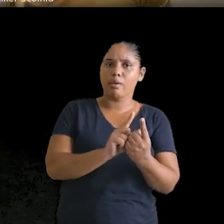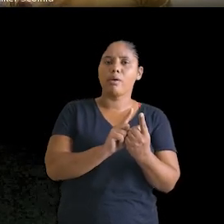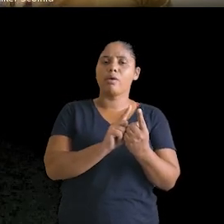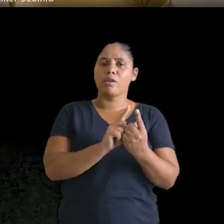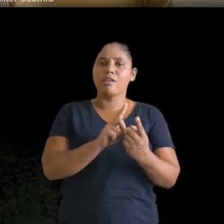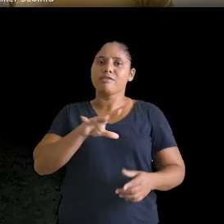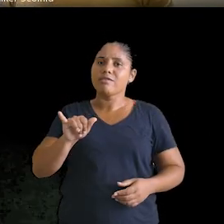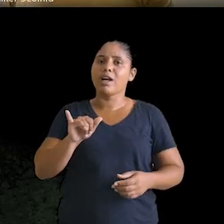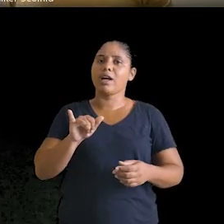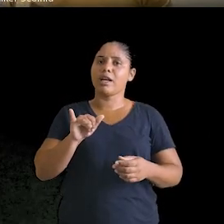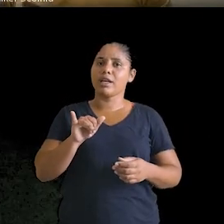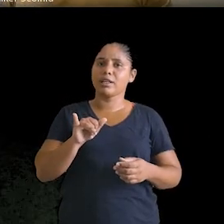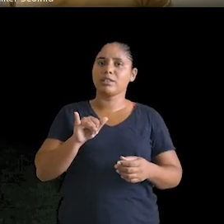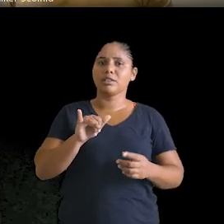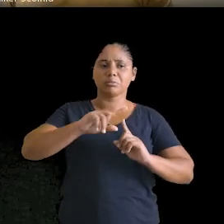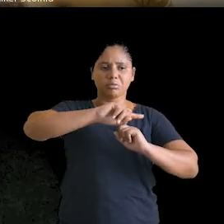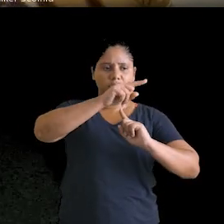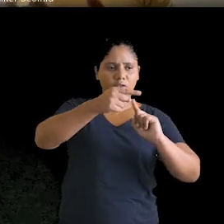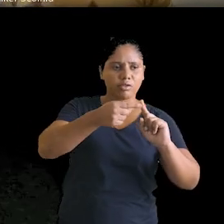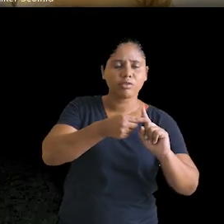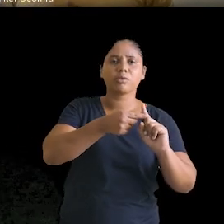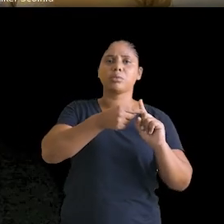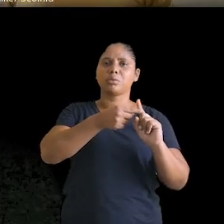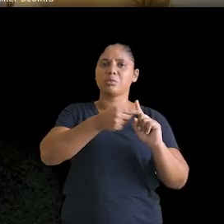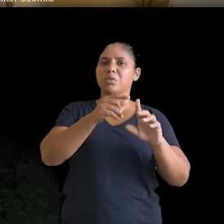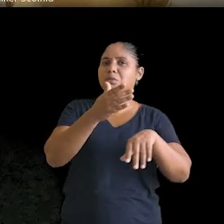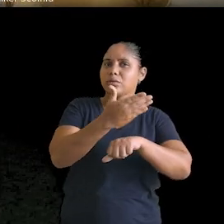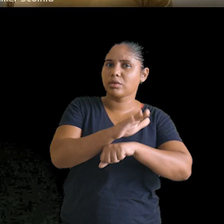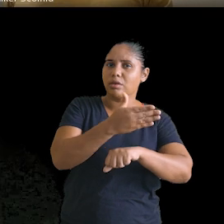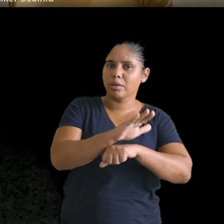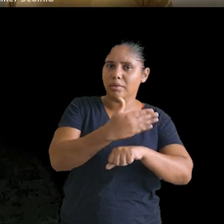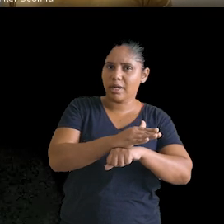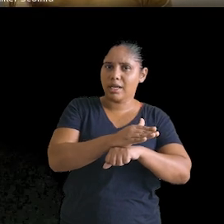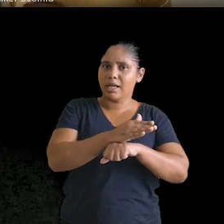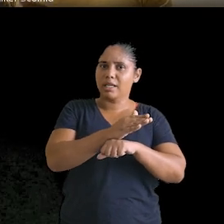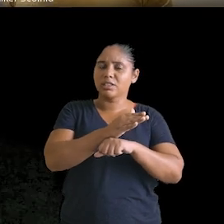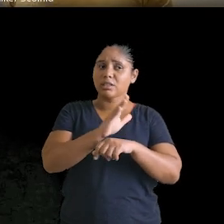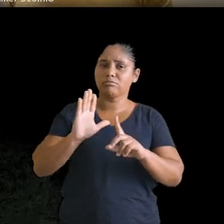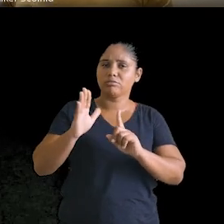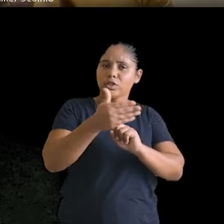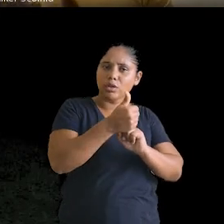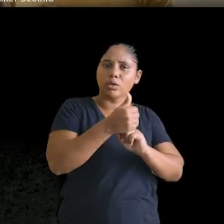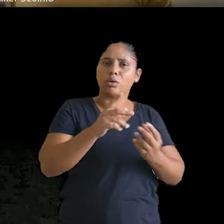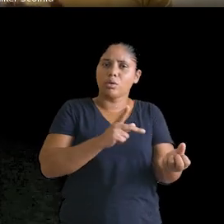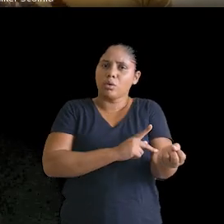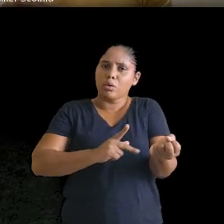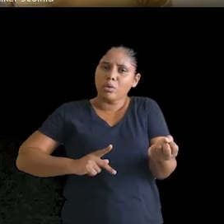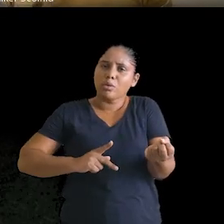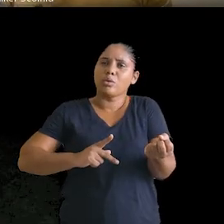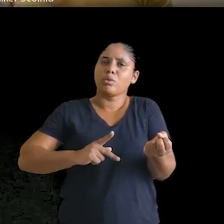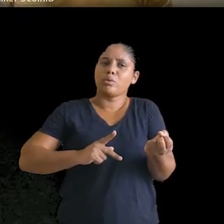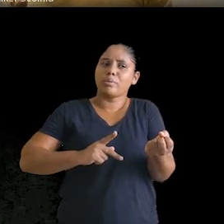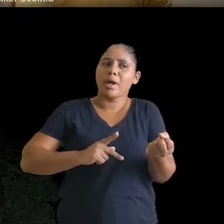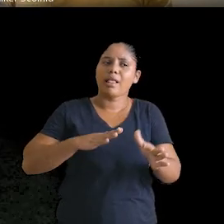trans durante essa fase de vivência da gravidez, sendo uma prática necessária para assegurar um ambiente hormonal apropriado